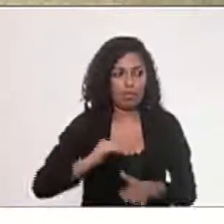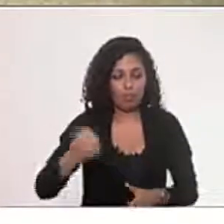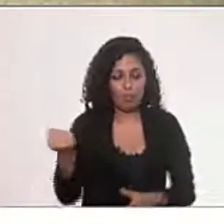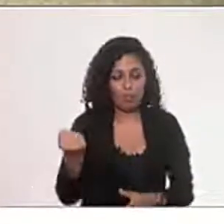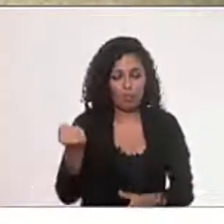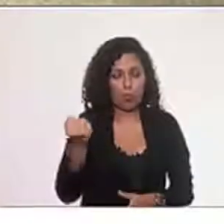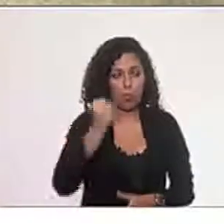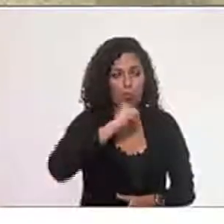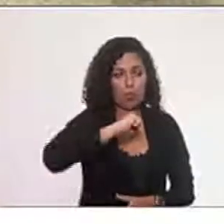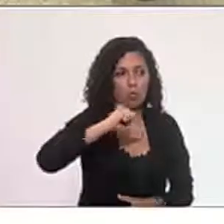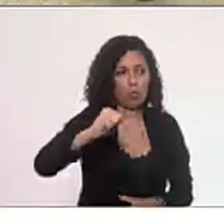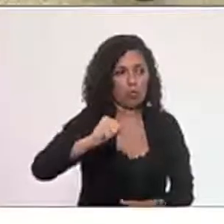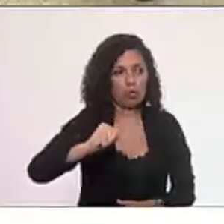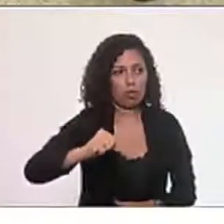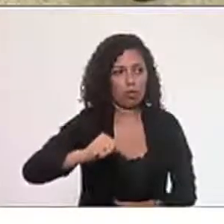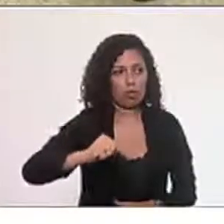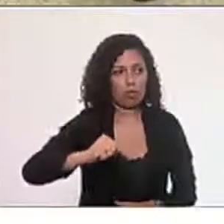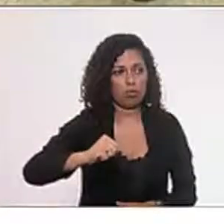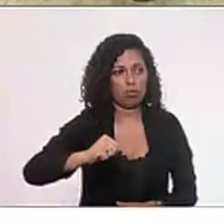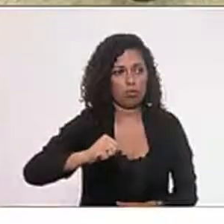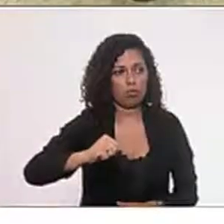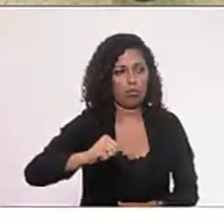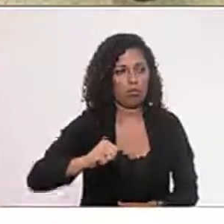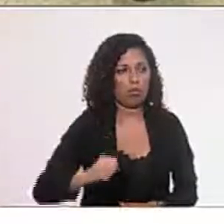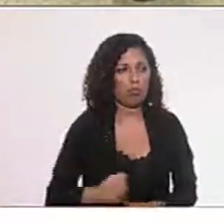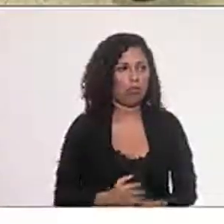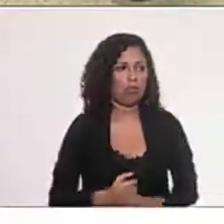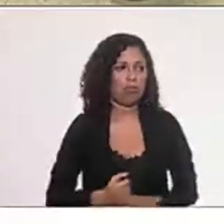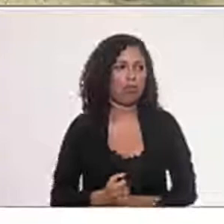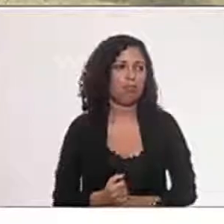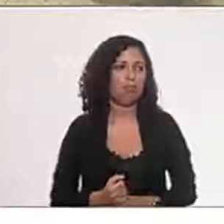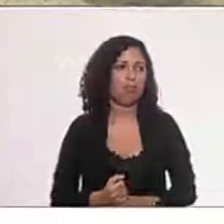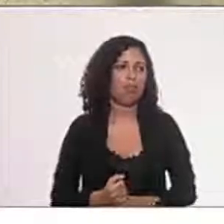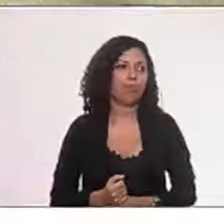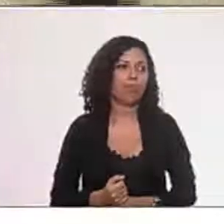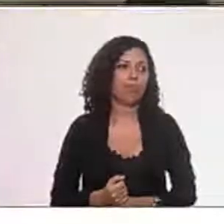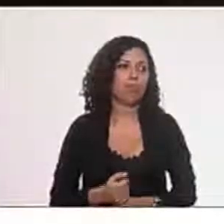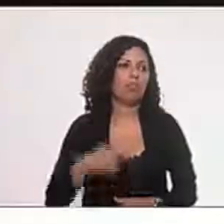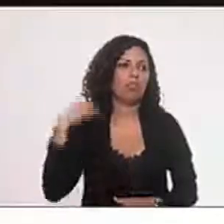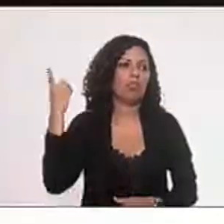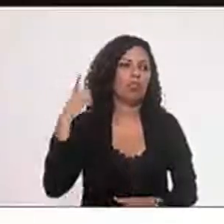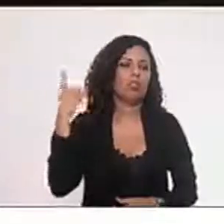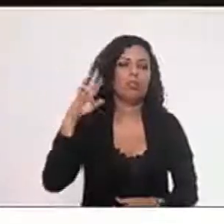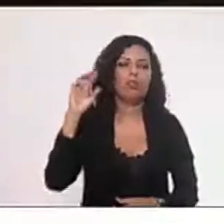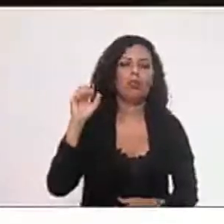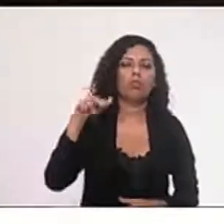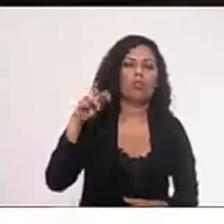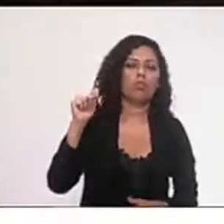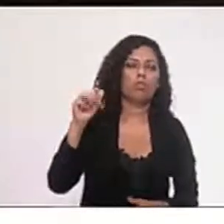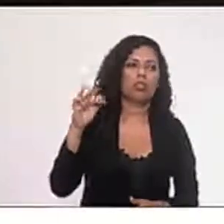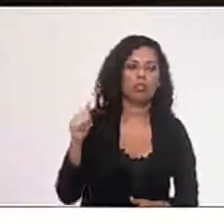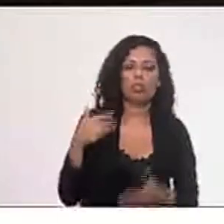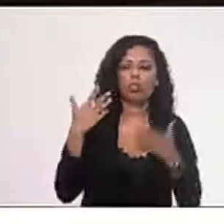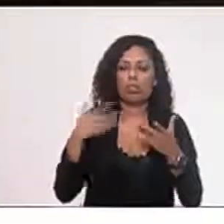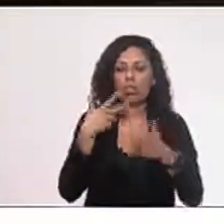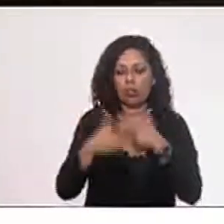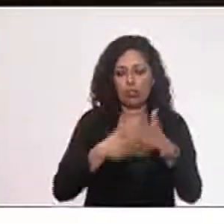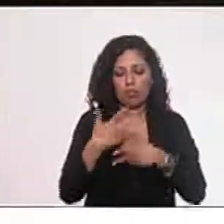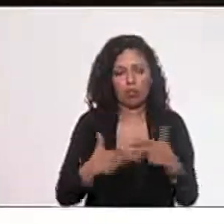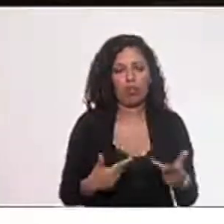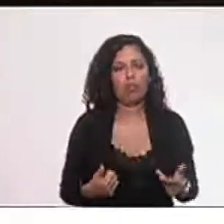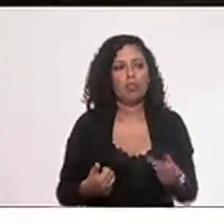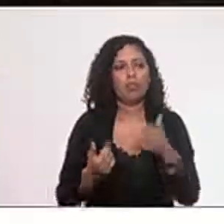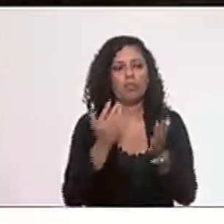executado saindo de um projeto social pois não pára mais o deputado a renata souza eu quero aqui concluiu o pronunciamento